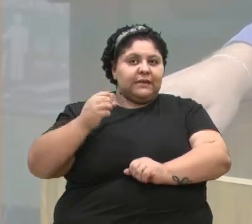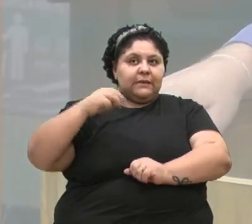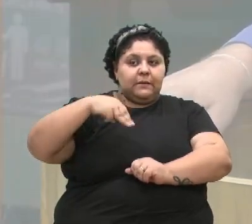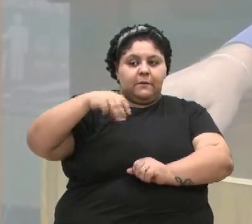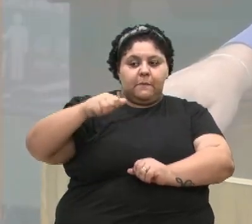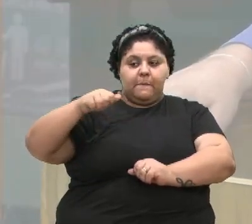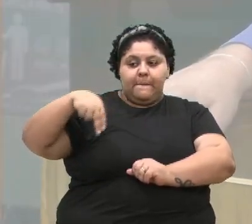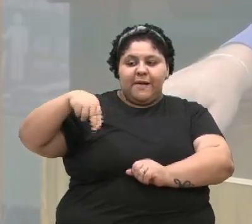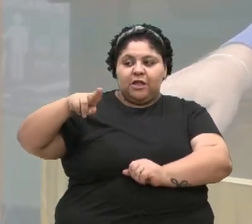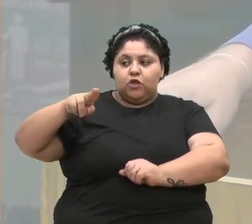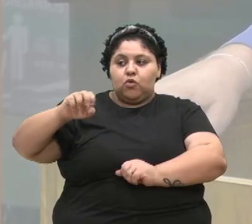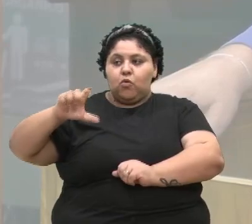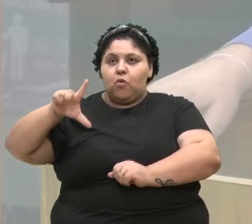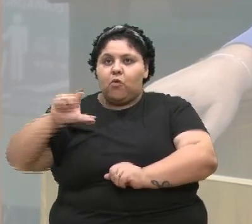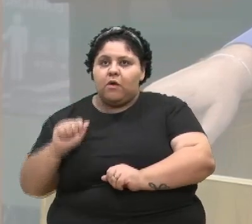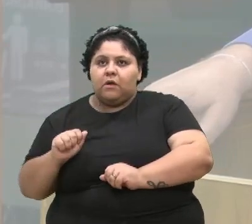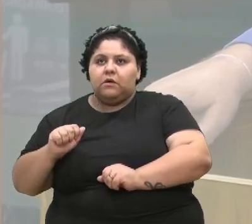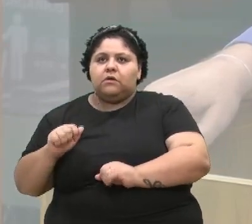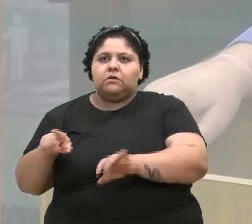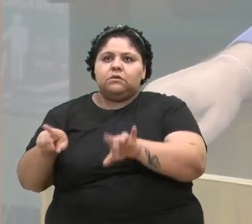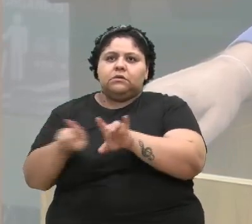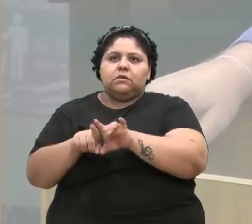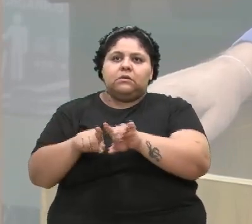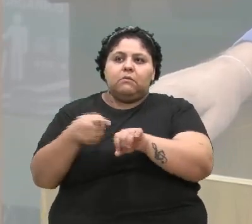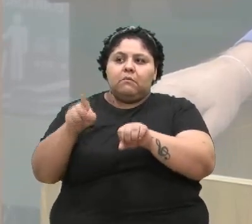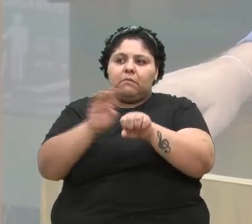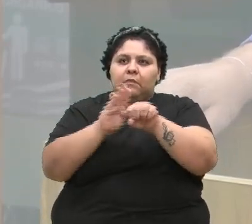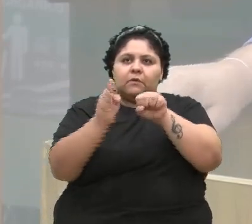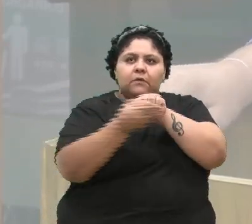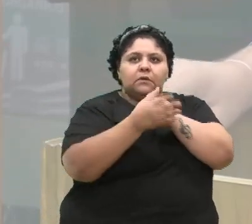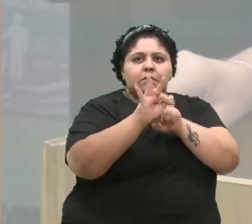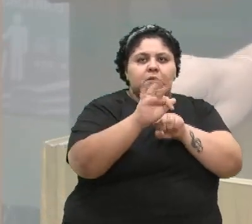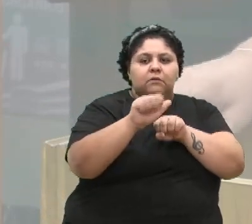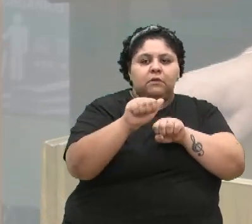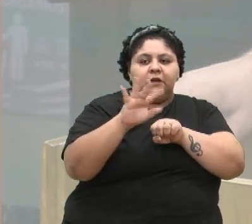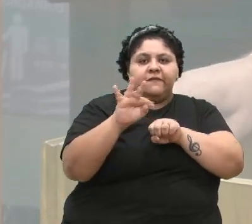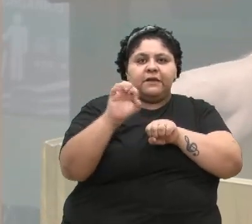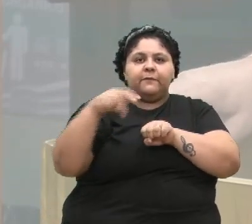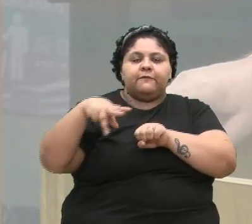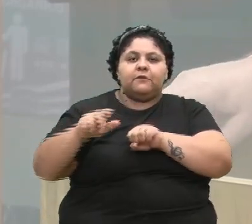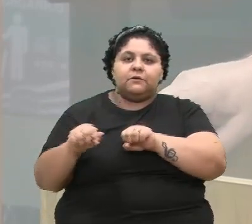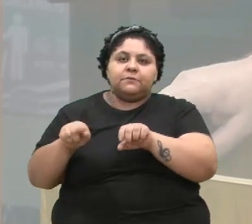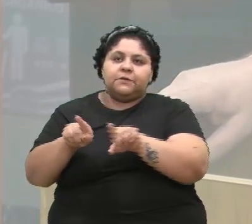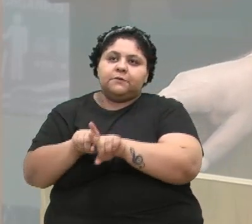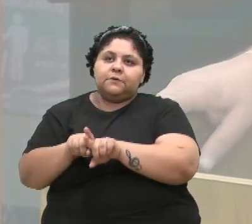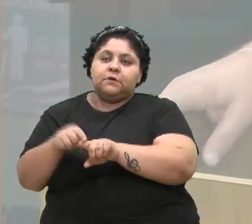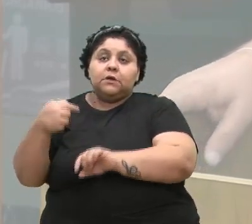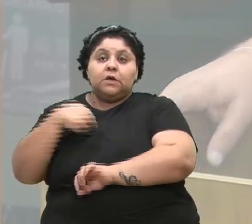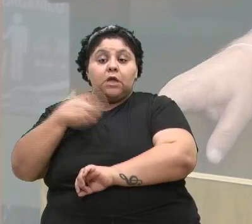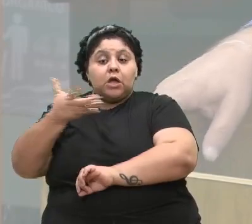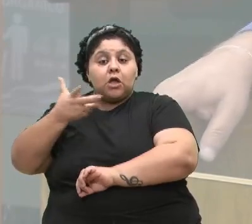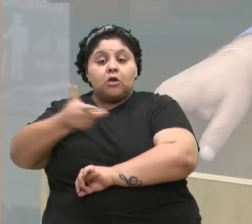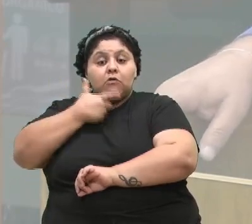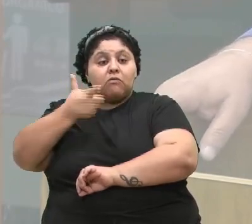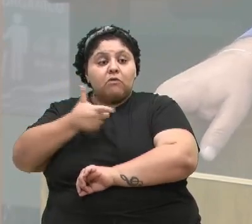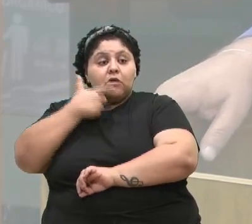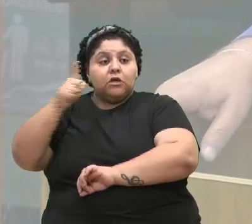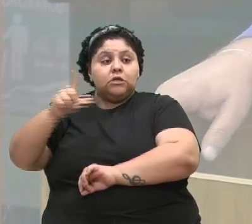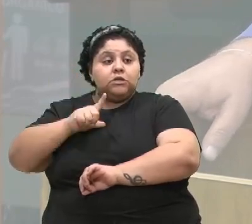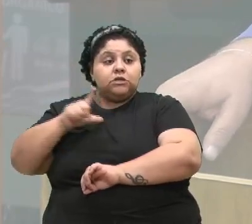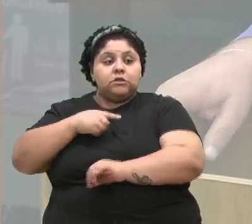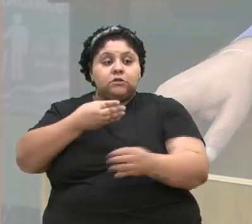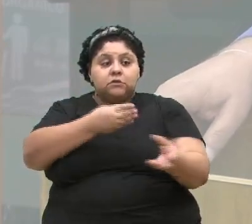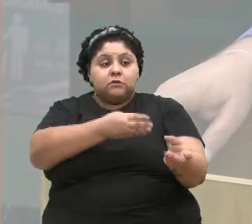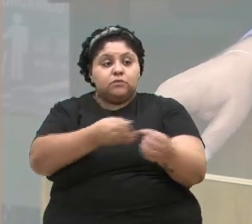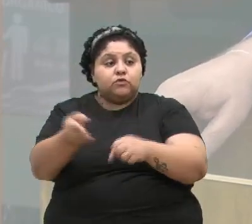lá pro hangar, lá do Fátima, né? Então, assim, e eu quero dizer que passei muito tempo aqui